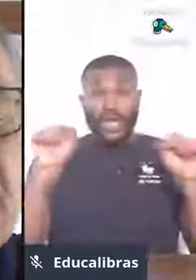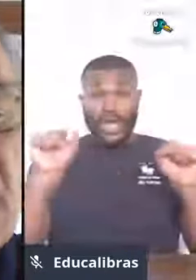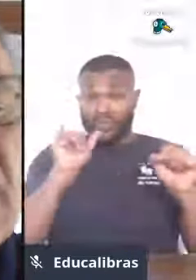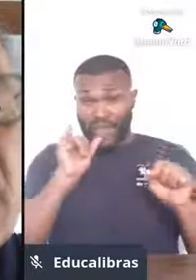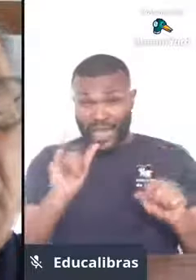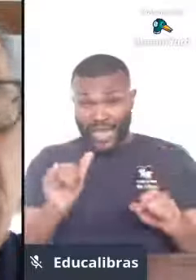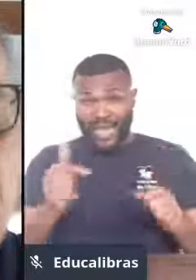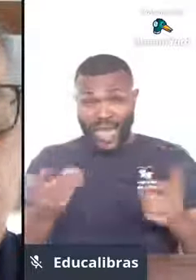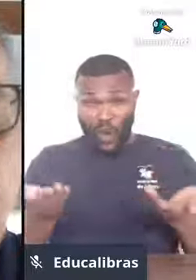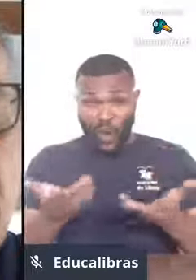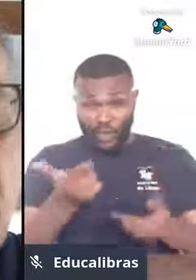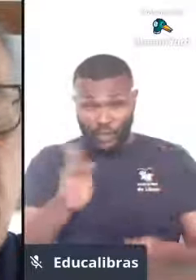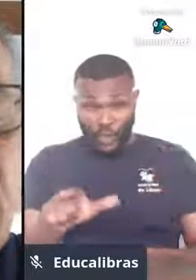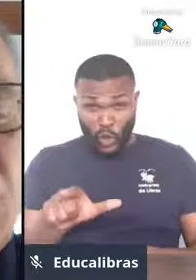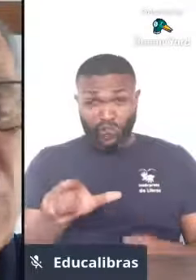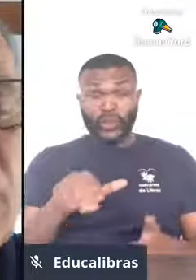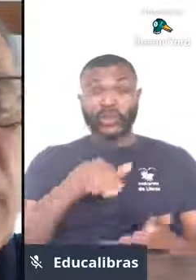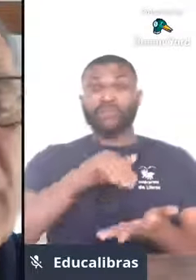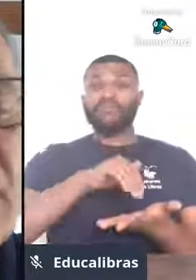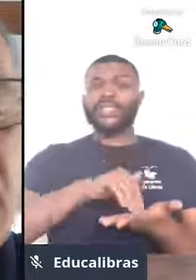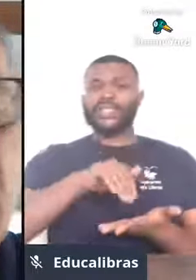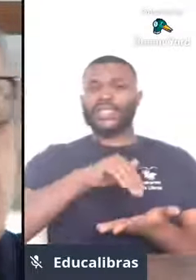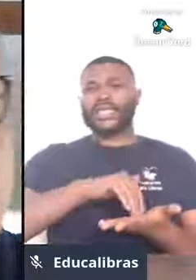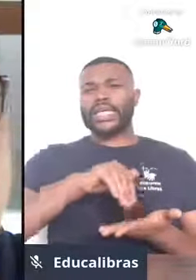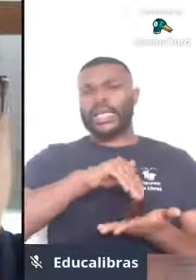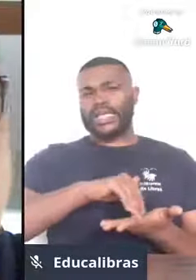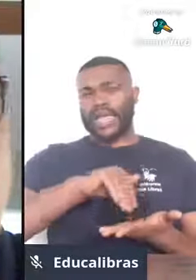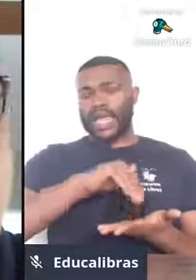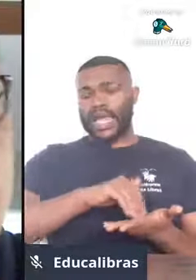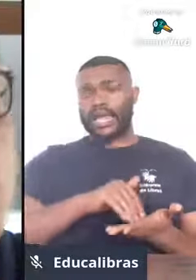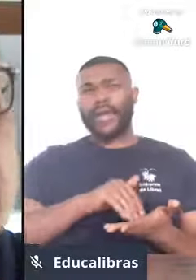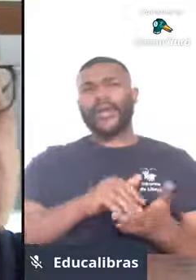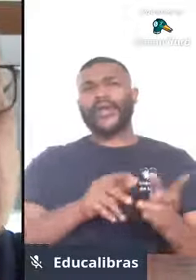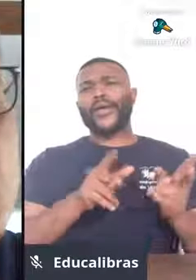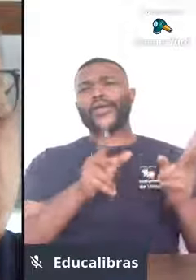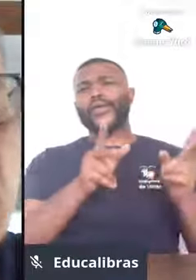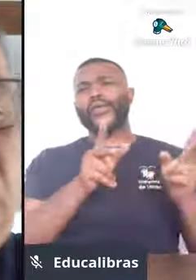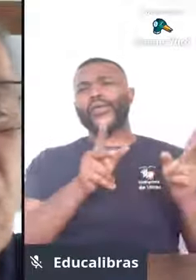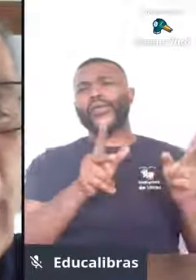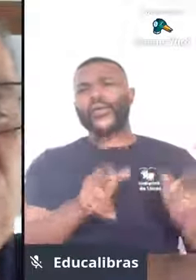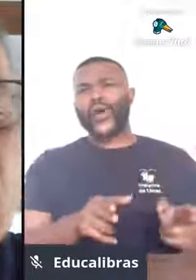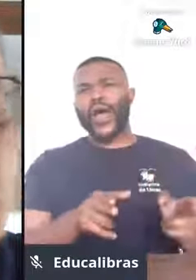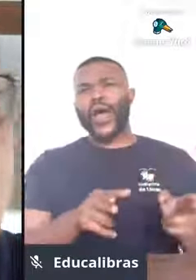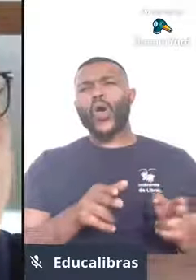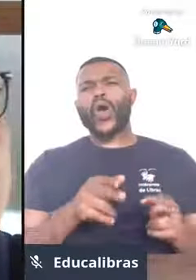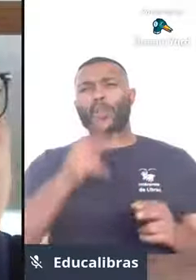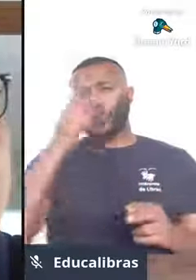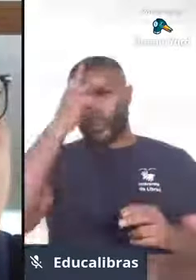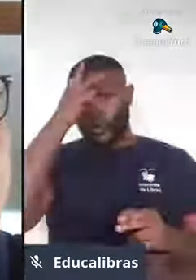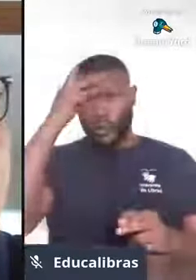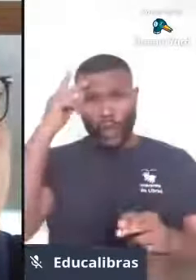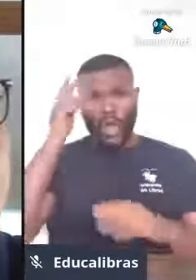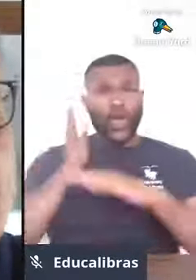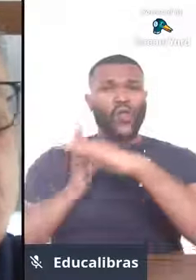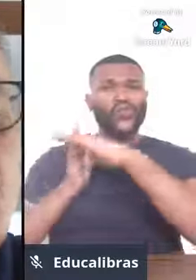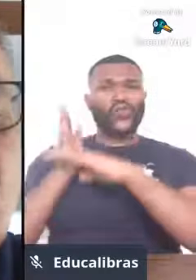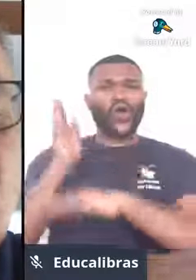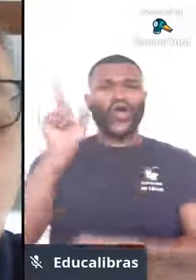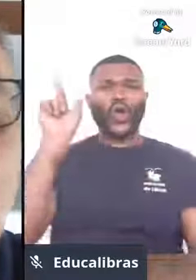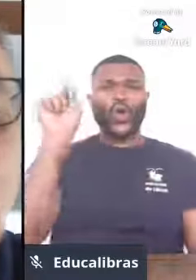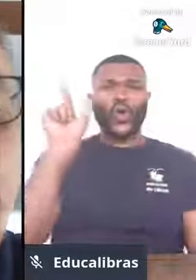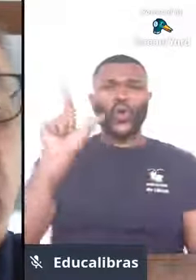A secretaria, eu poderia repetir as palavras daquele primeiro astronauta que deu o passo na Lua. Ele falou